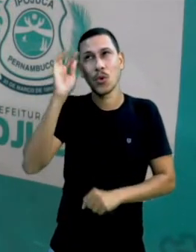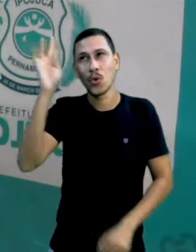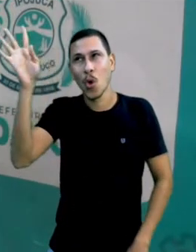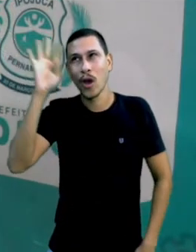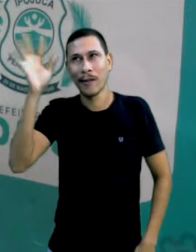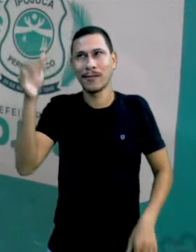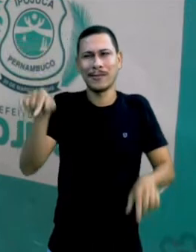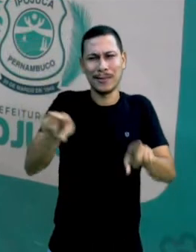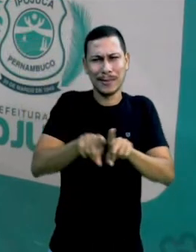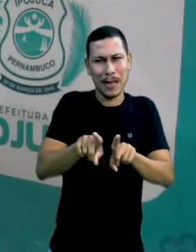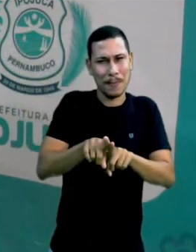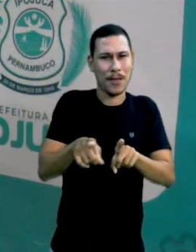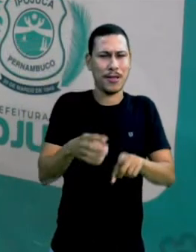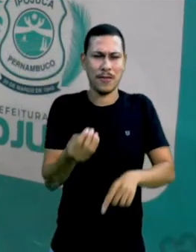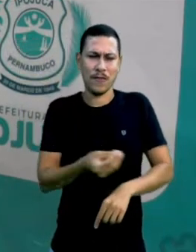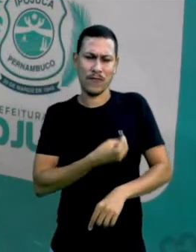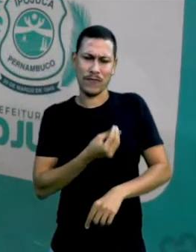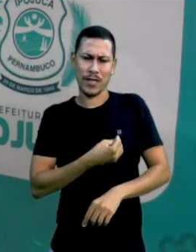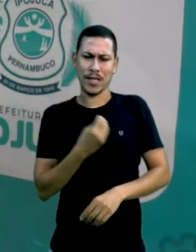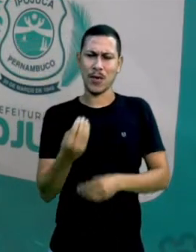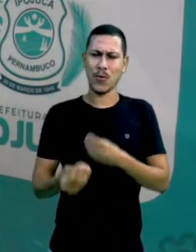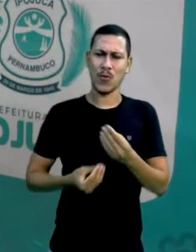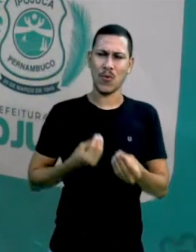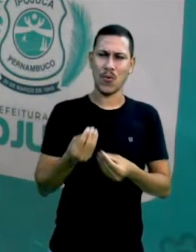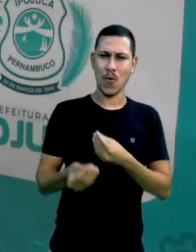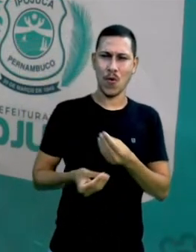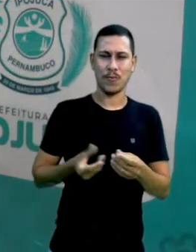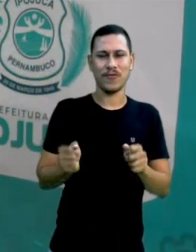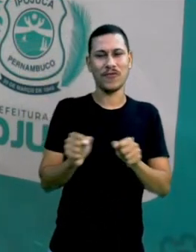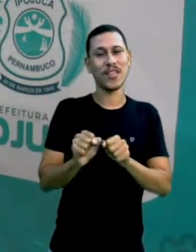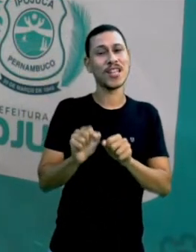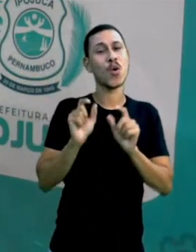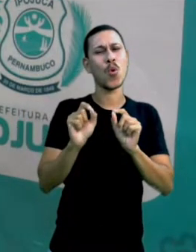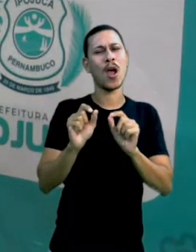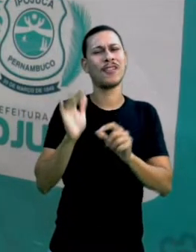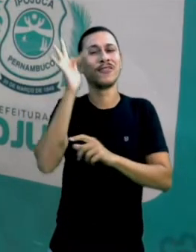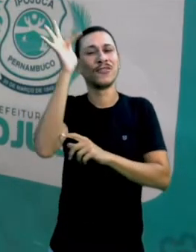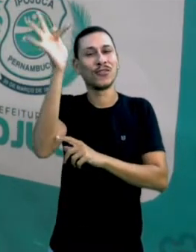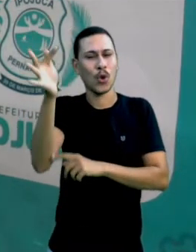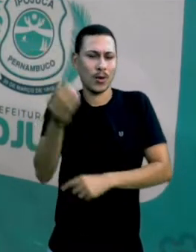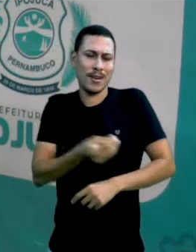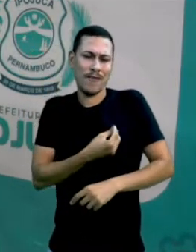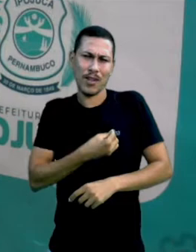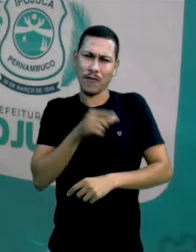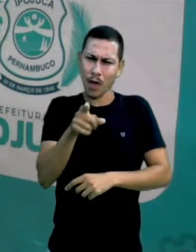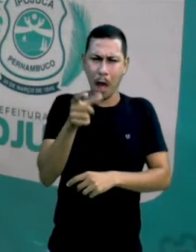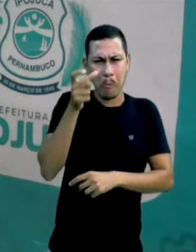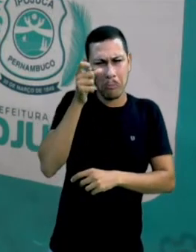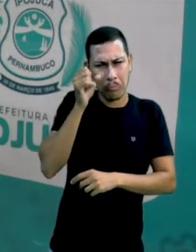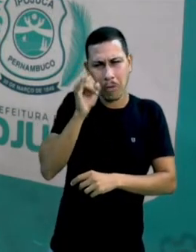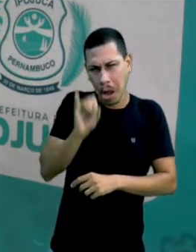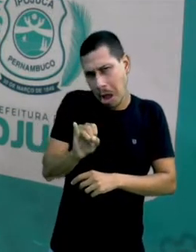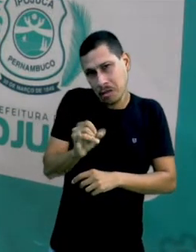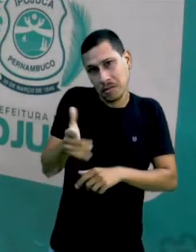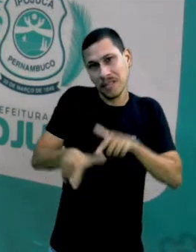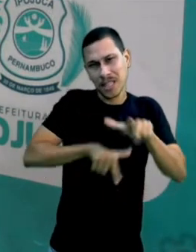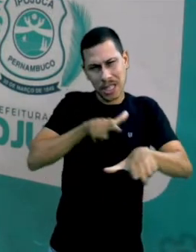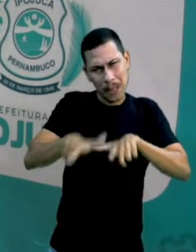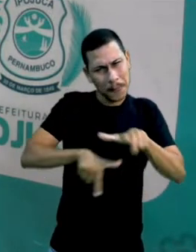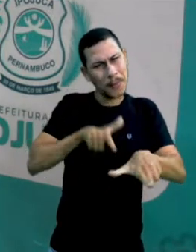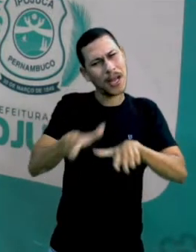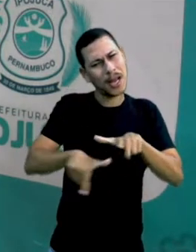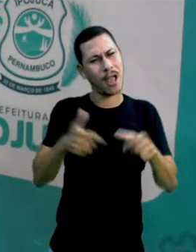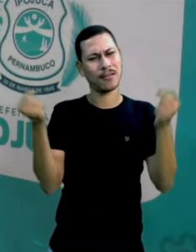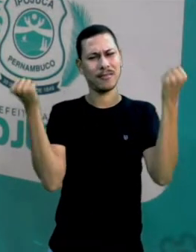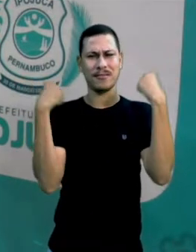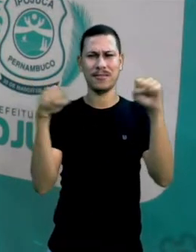com os próximos passos da vida, o que é que pretende fazer no futuro. E se você tiver interesse em trabalhar na área